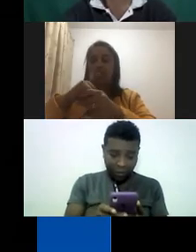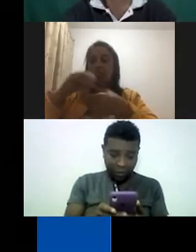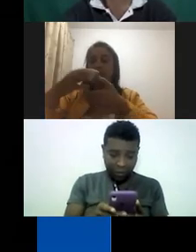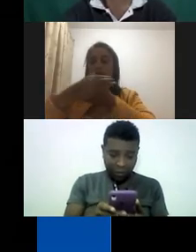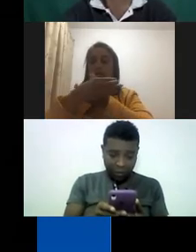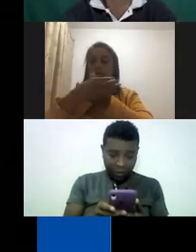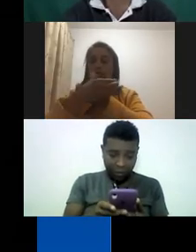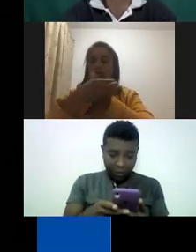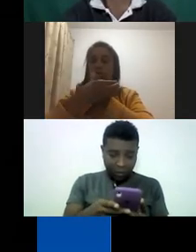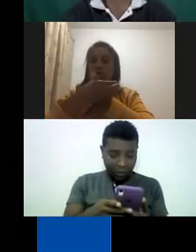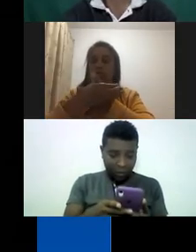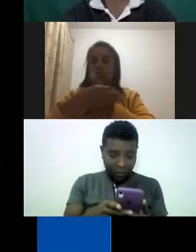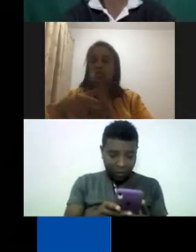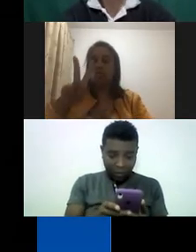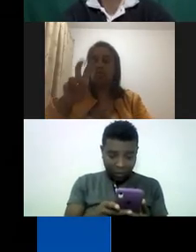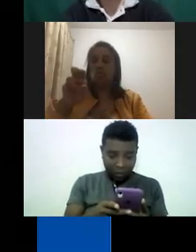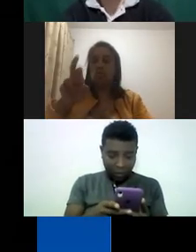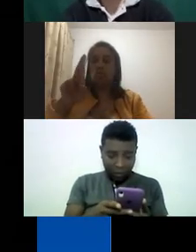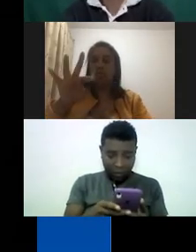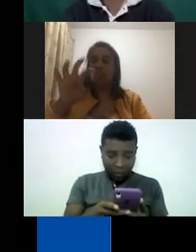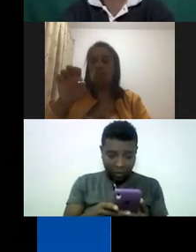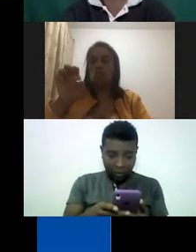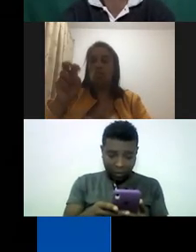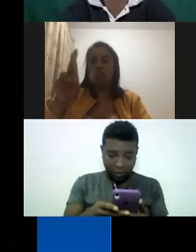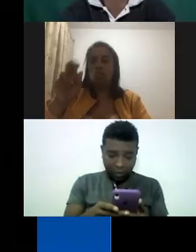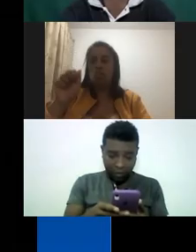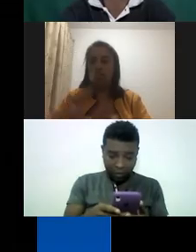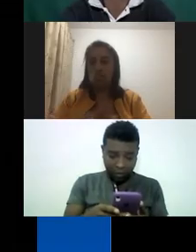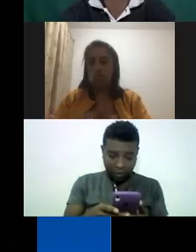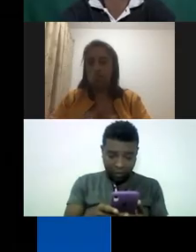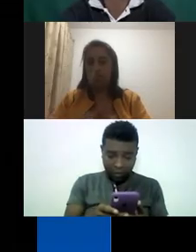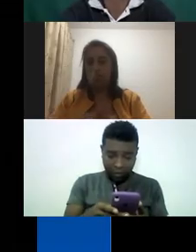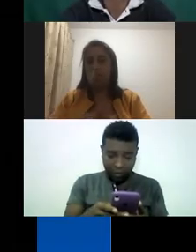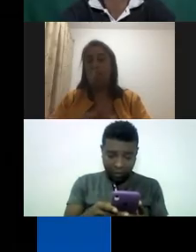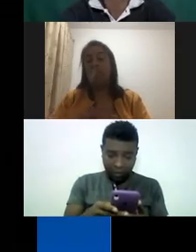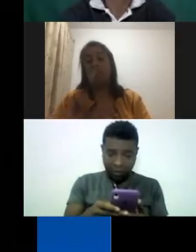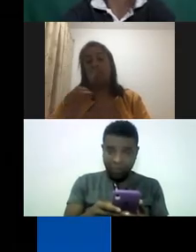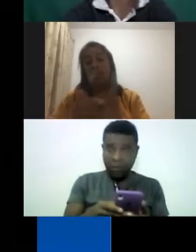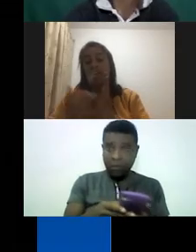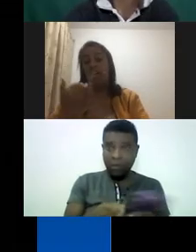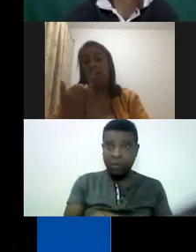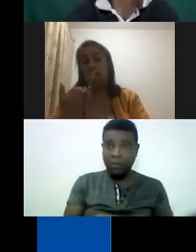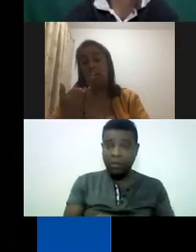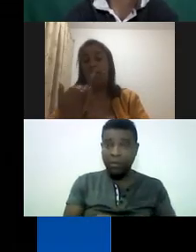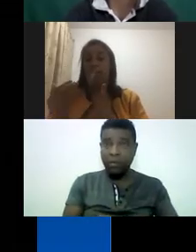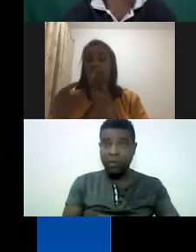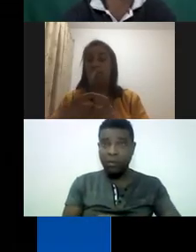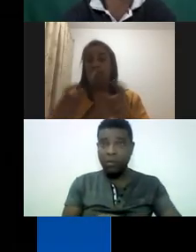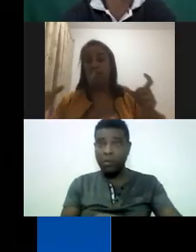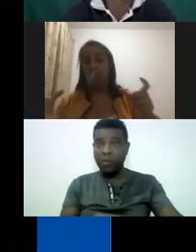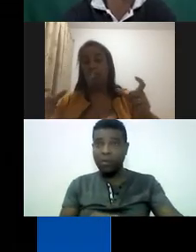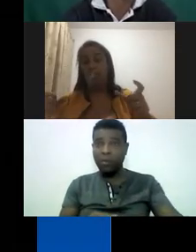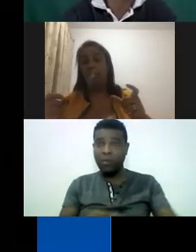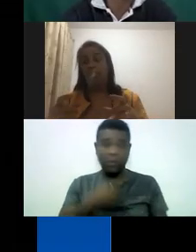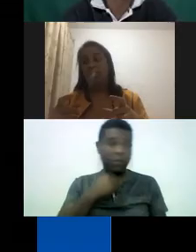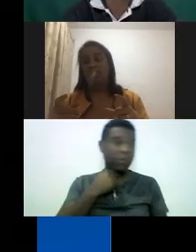movimento. Lembra quando a gente eleva aqui, ó, a amplitude melhora, se a pessoa tem muito deprimido. Quanto mais eu deprimo,